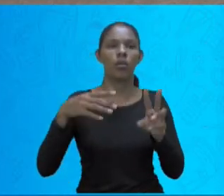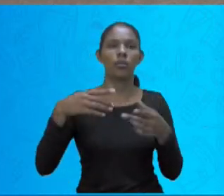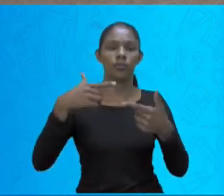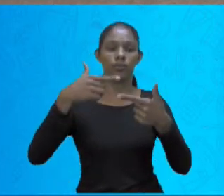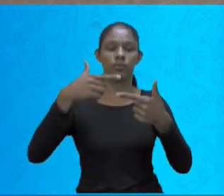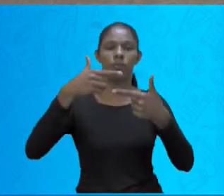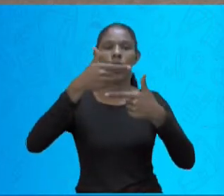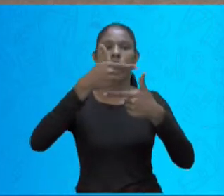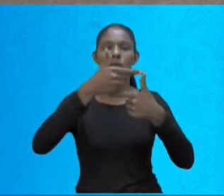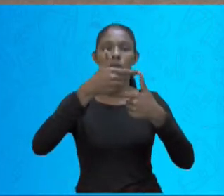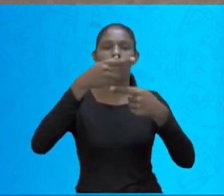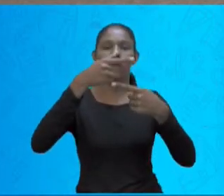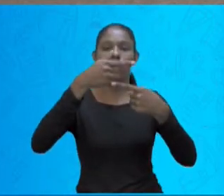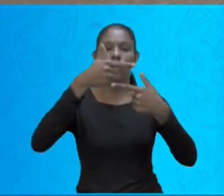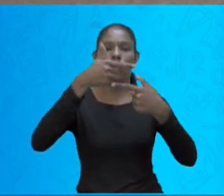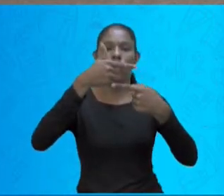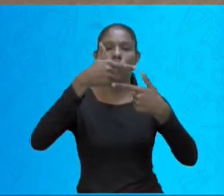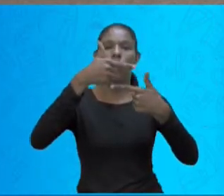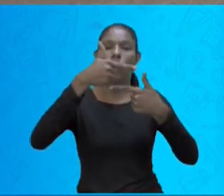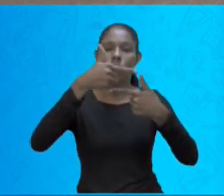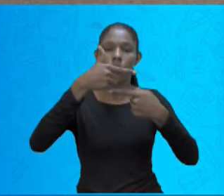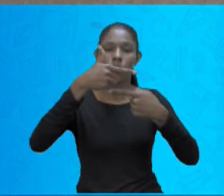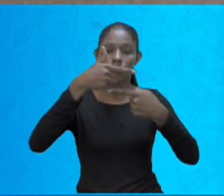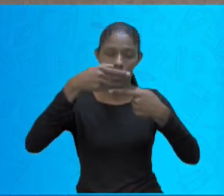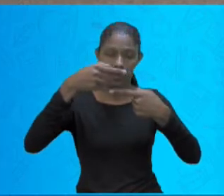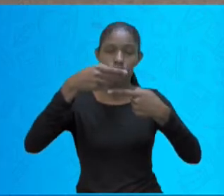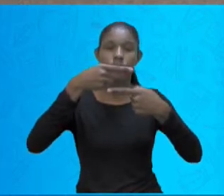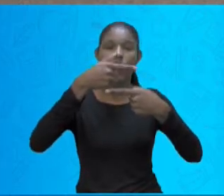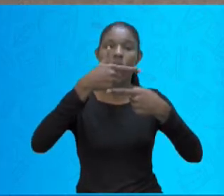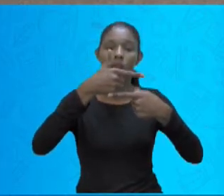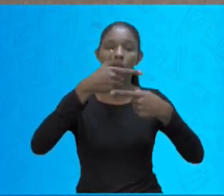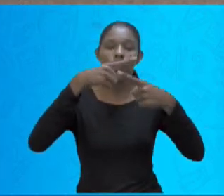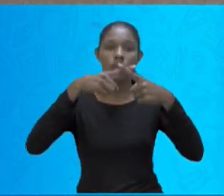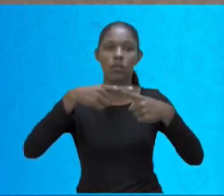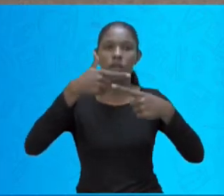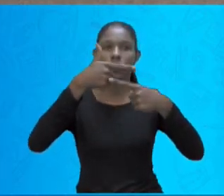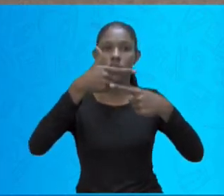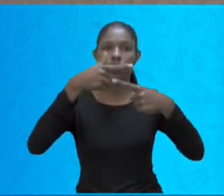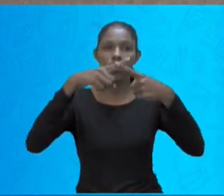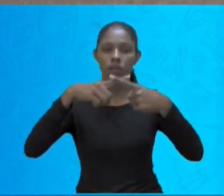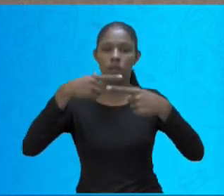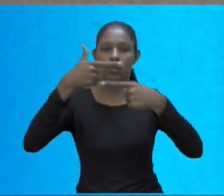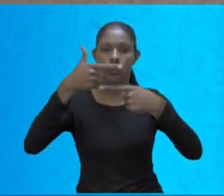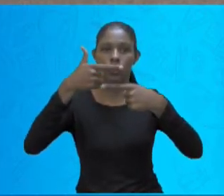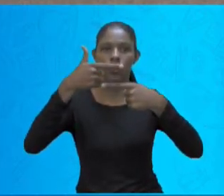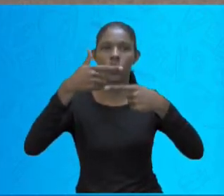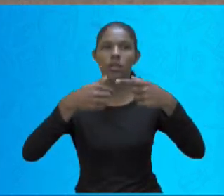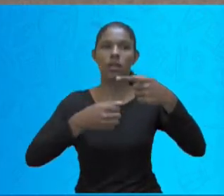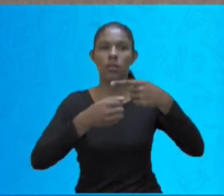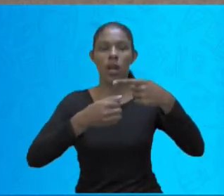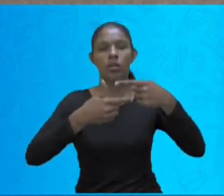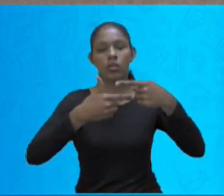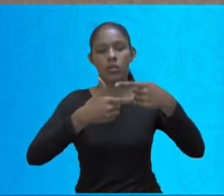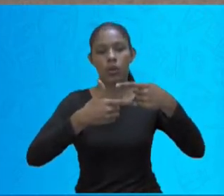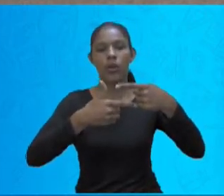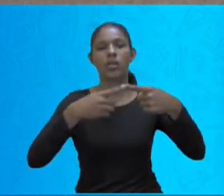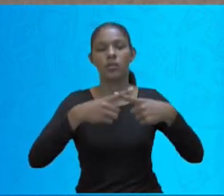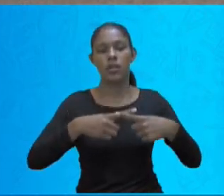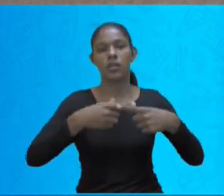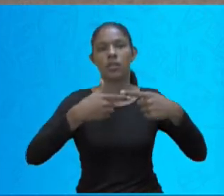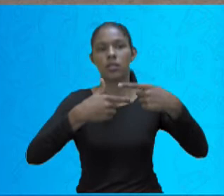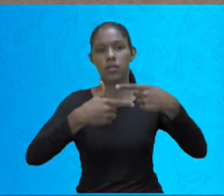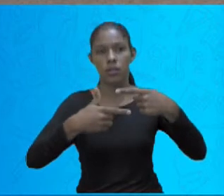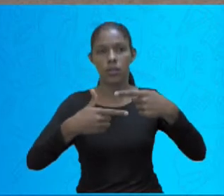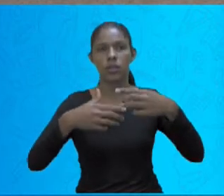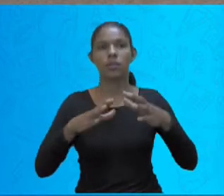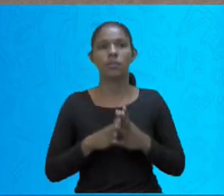2 vezes 2, que são esses que eu tirei, e os outros estão ainda dentro do sinal da raiz. Continuando,